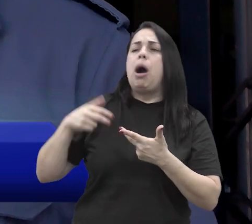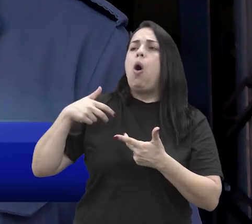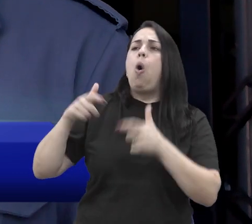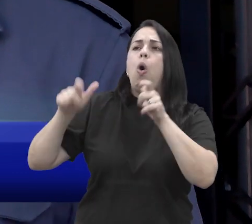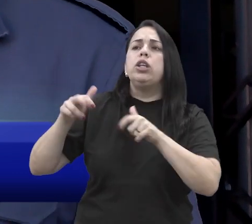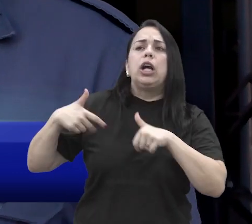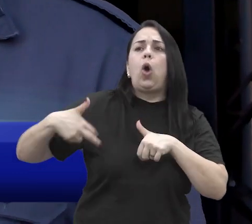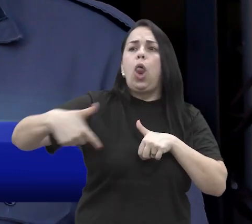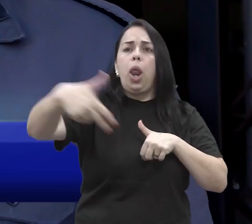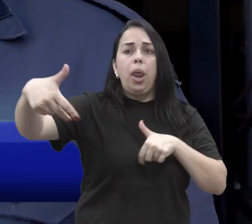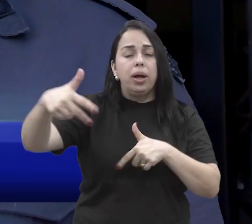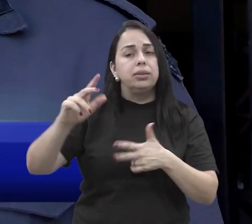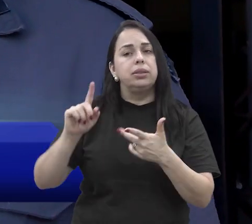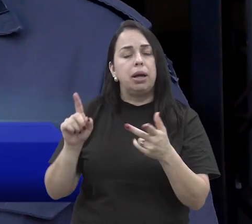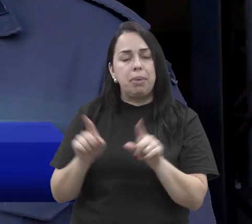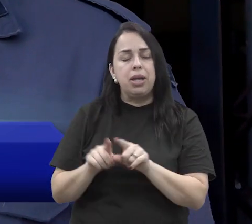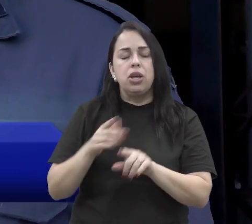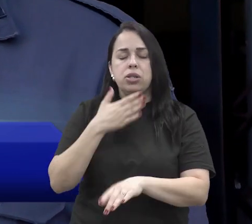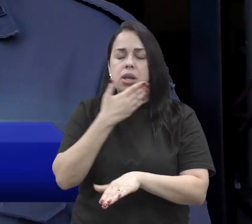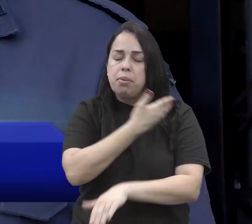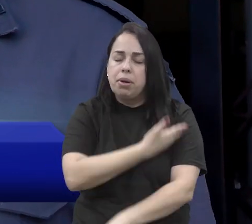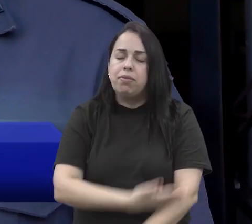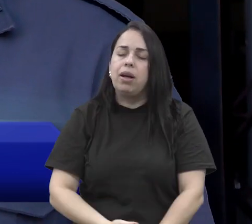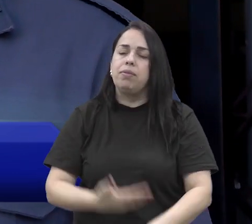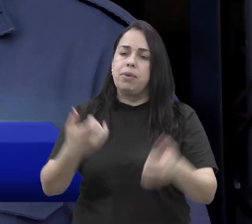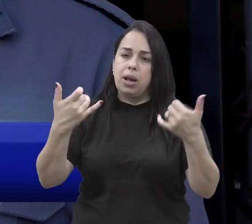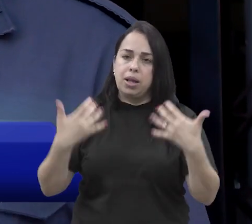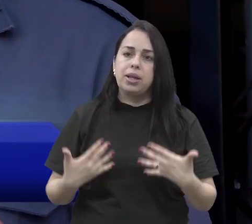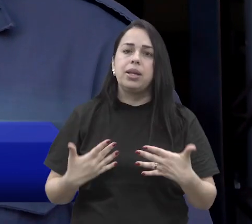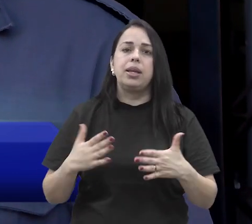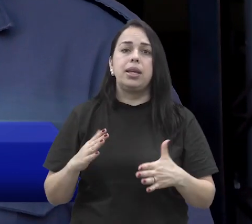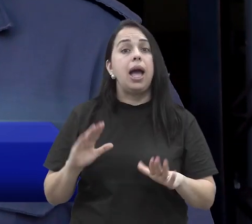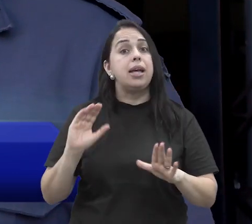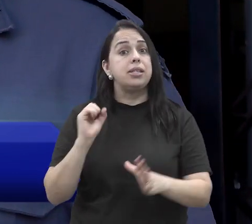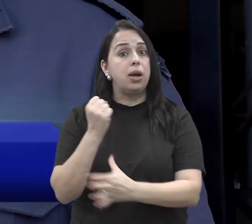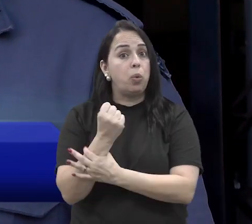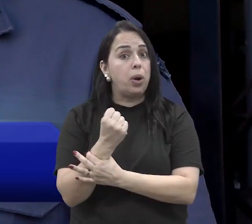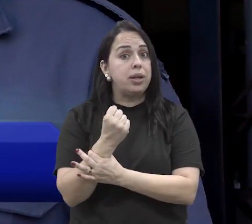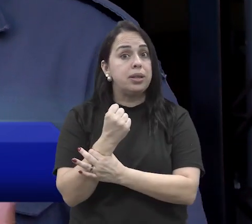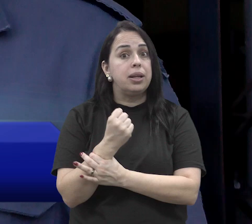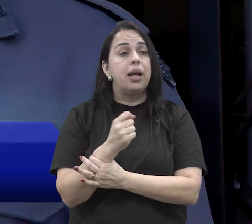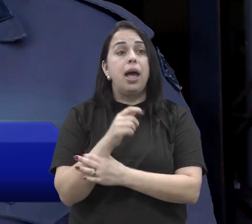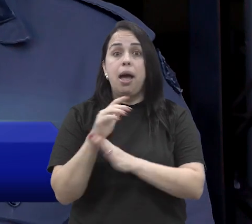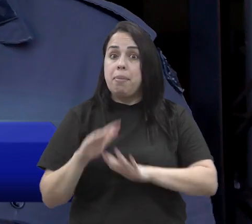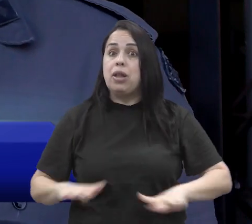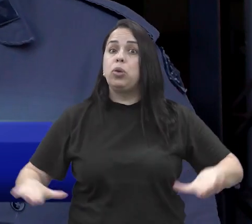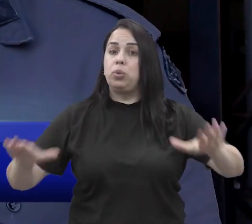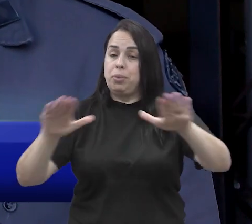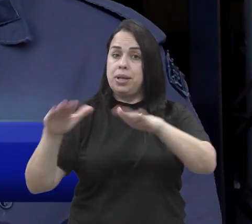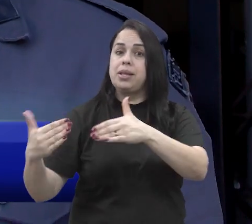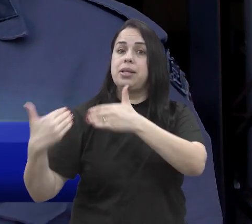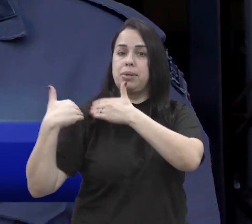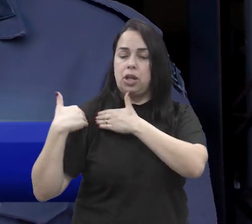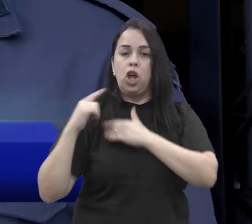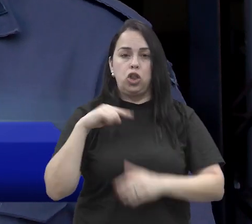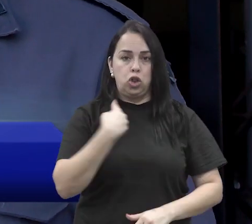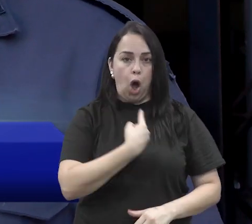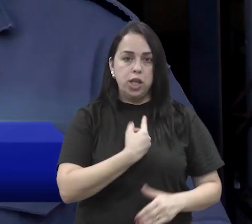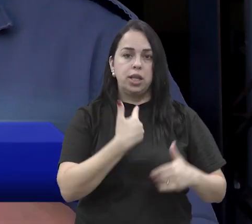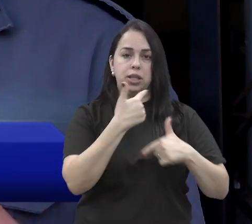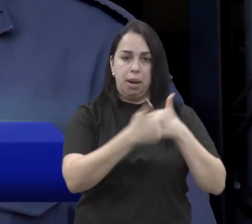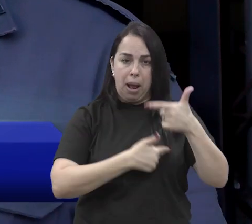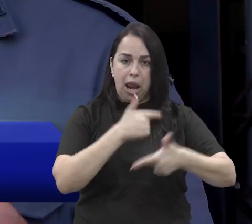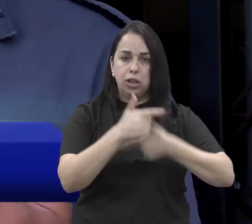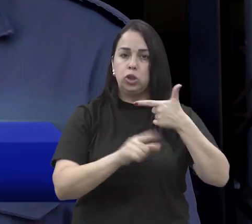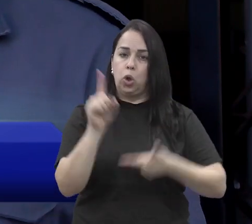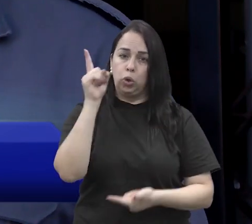como foi, para onde correu. E assim, eu costumo falar que a segurança pública ela é feita em conjunto por todos nós. Nós, da Polícia Militar,